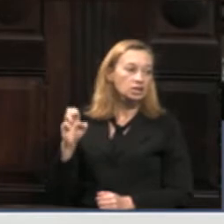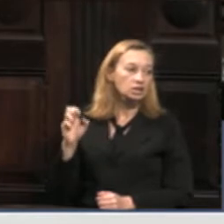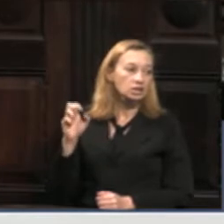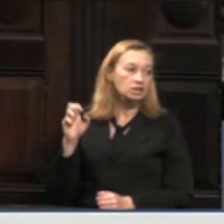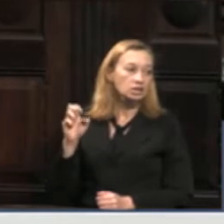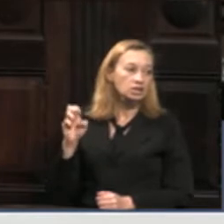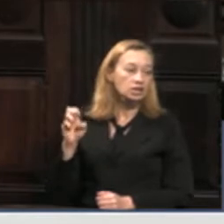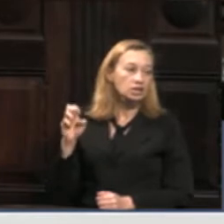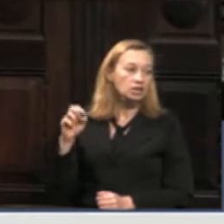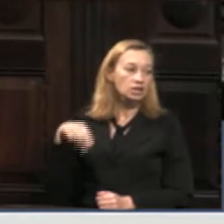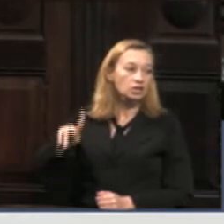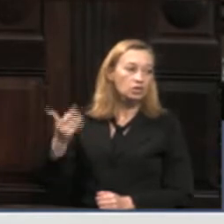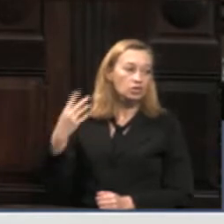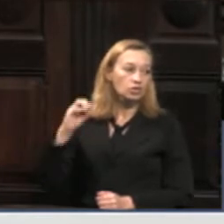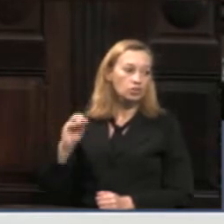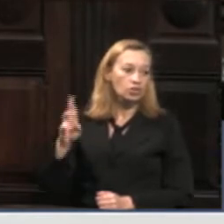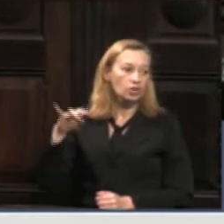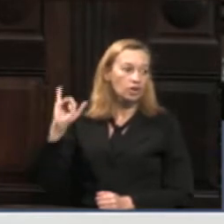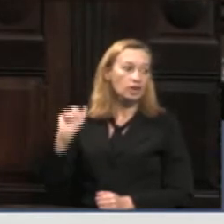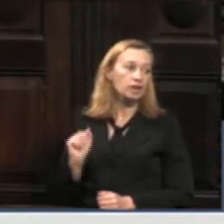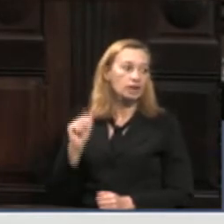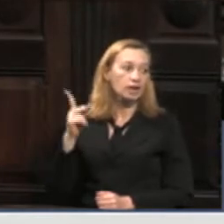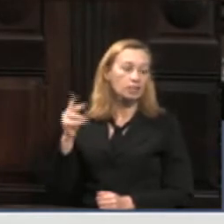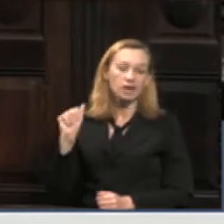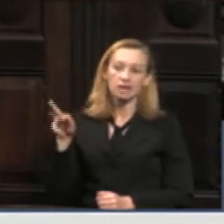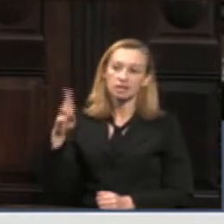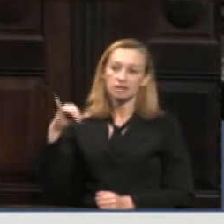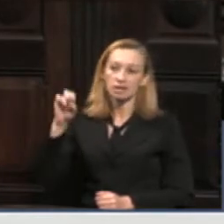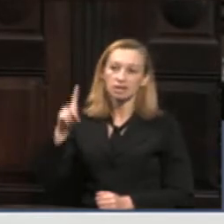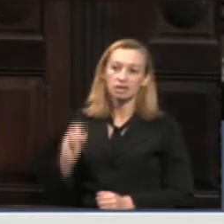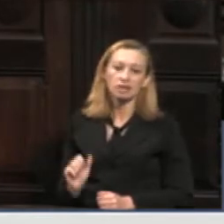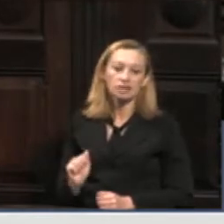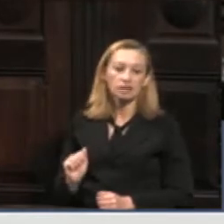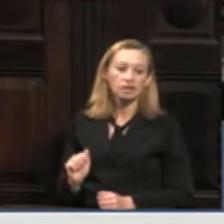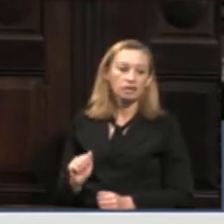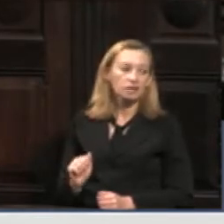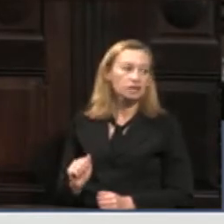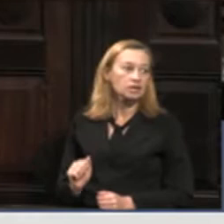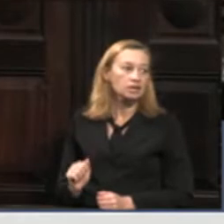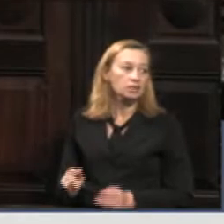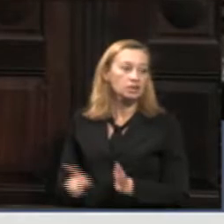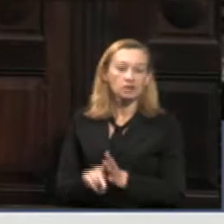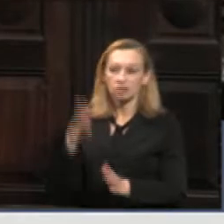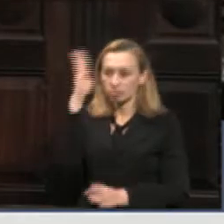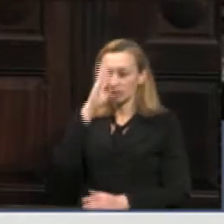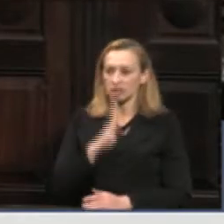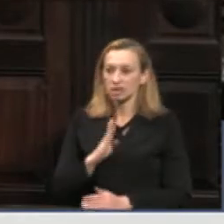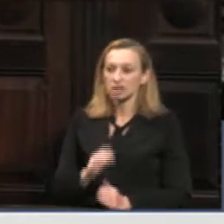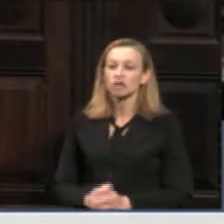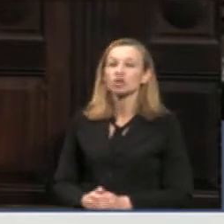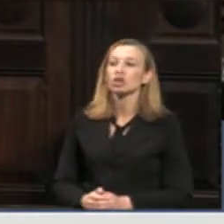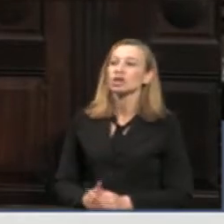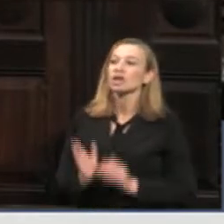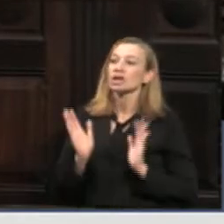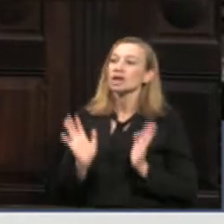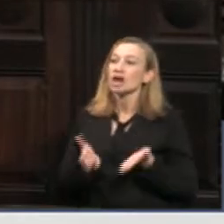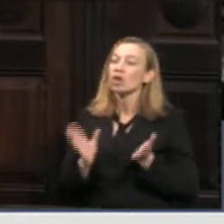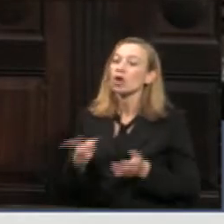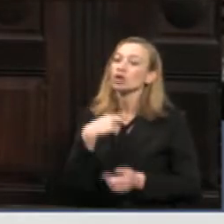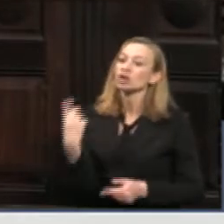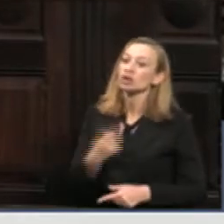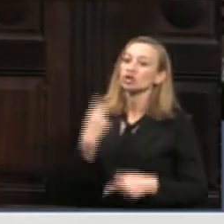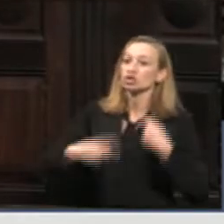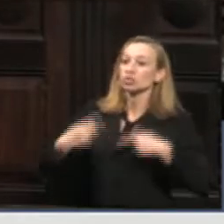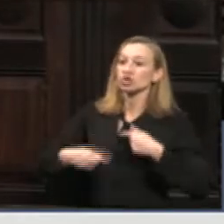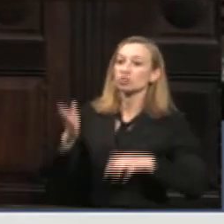E neste segundo turno, o que se mais discute é o destino do Brasil.